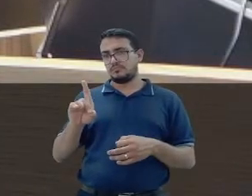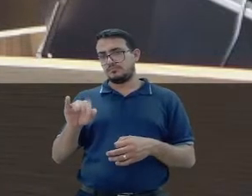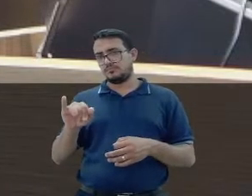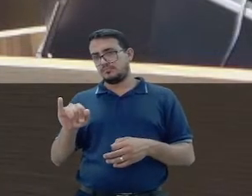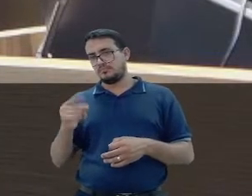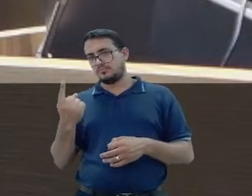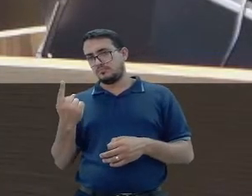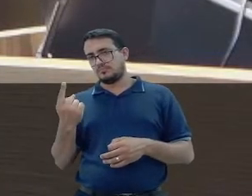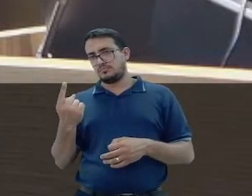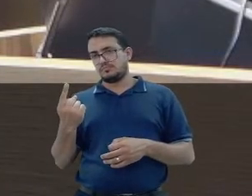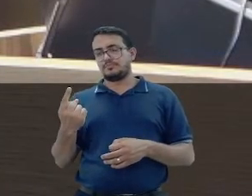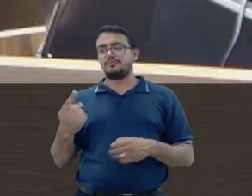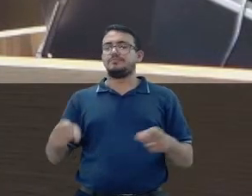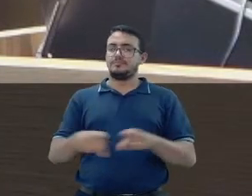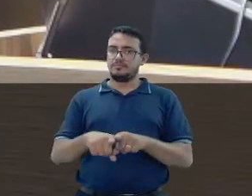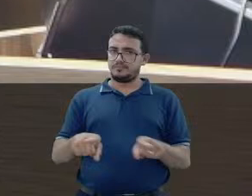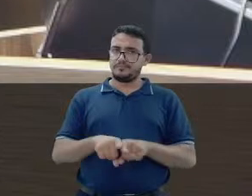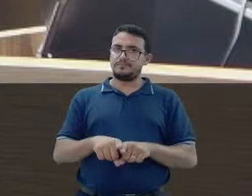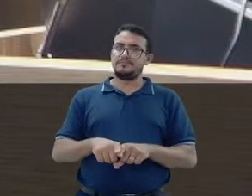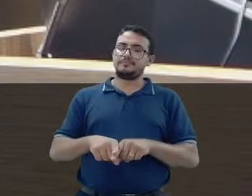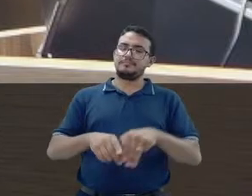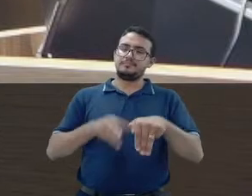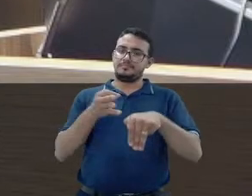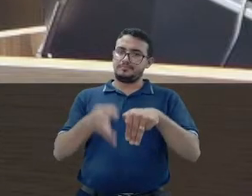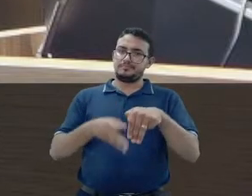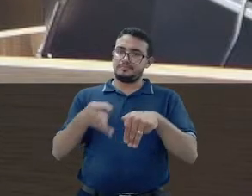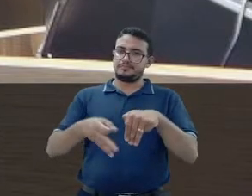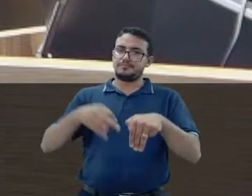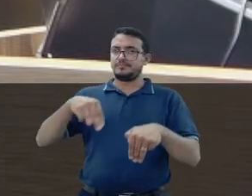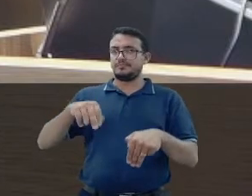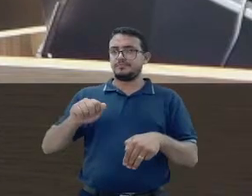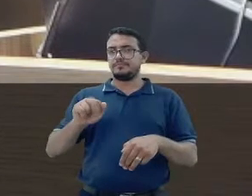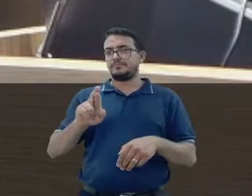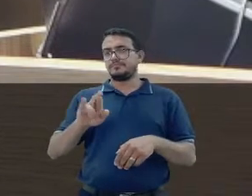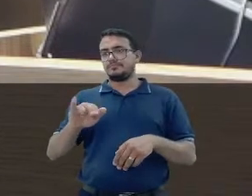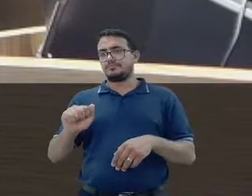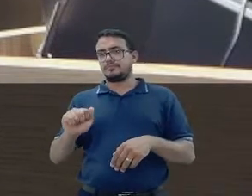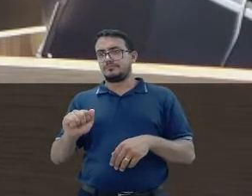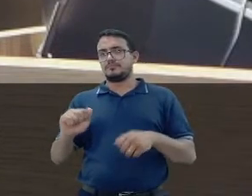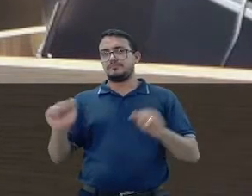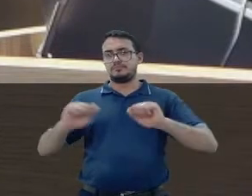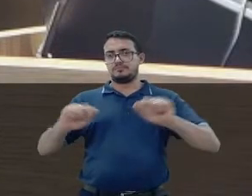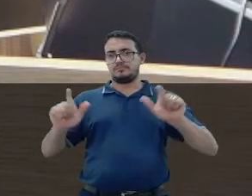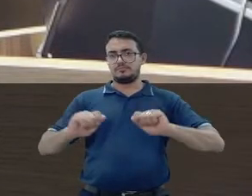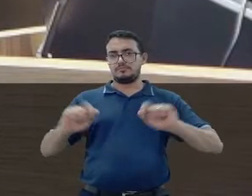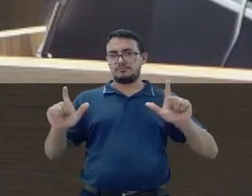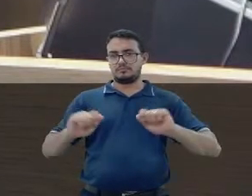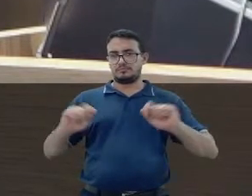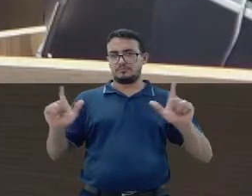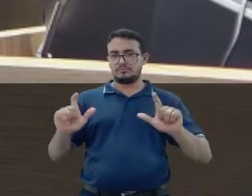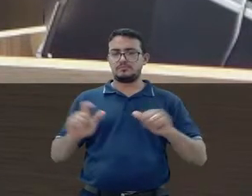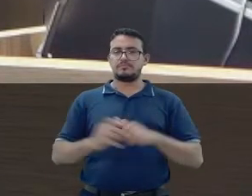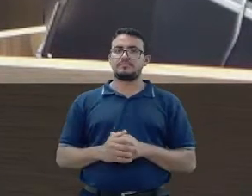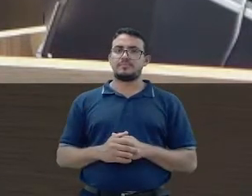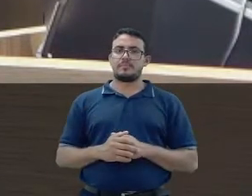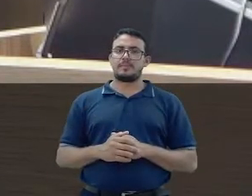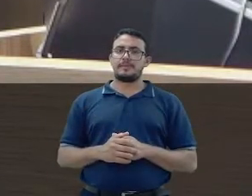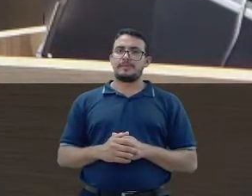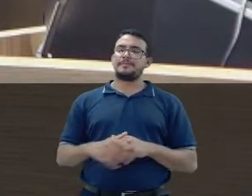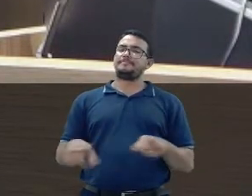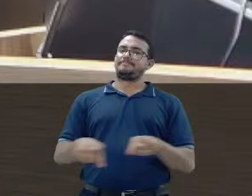também aqui da ministra Maria Cristina, com os destaques e os grifos pertinentes. E, por